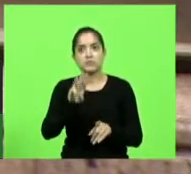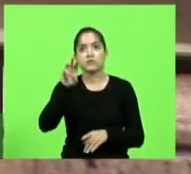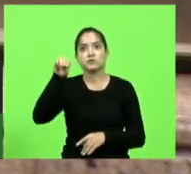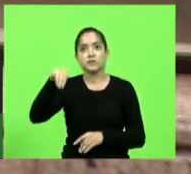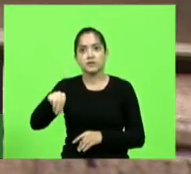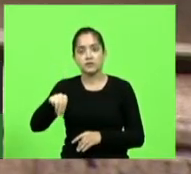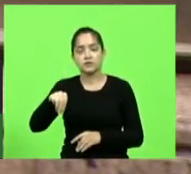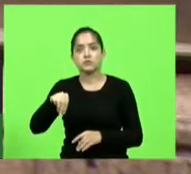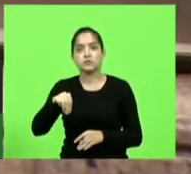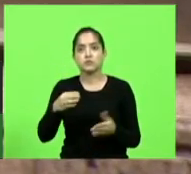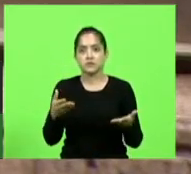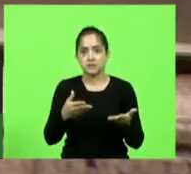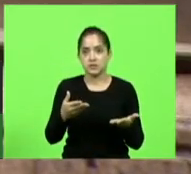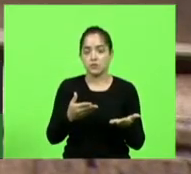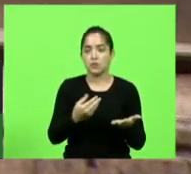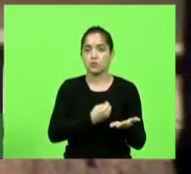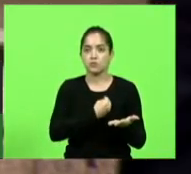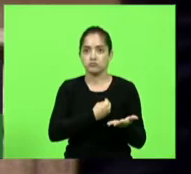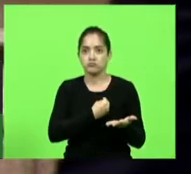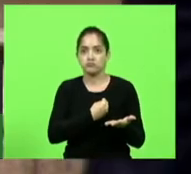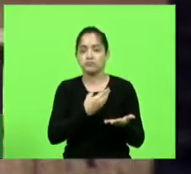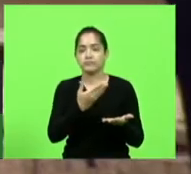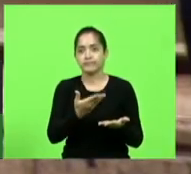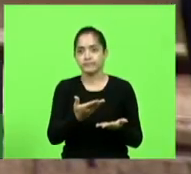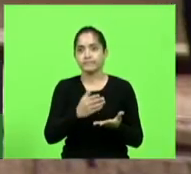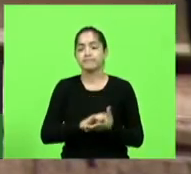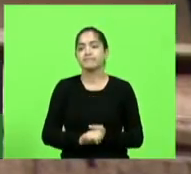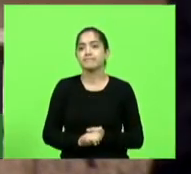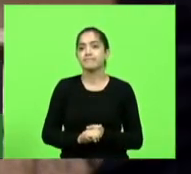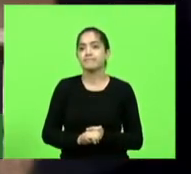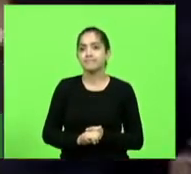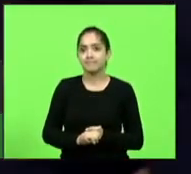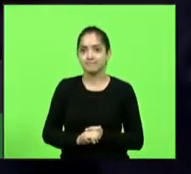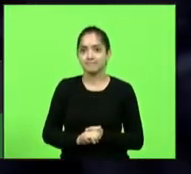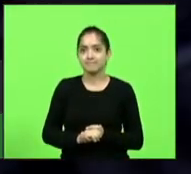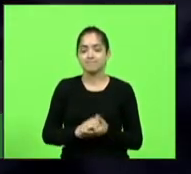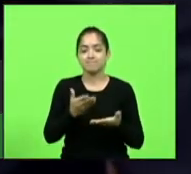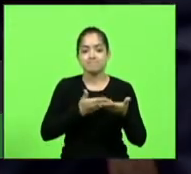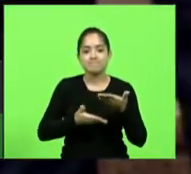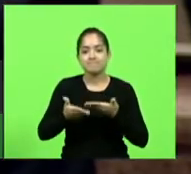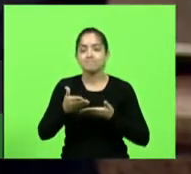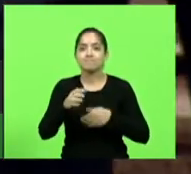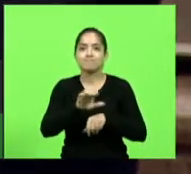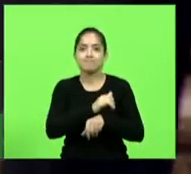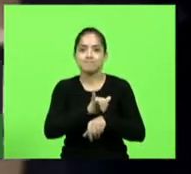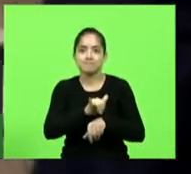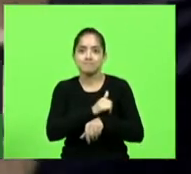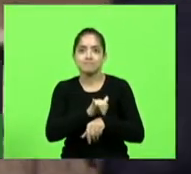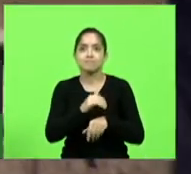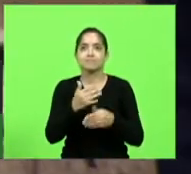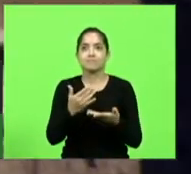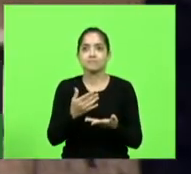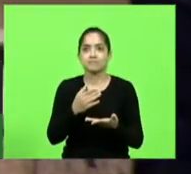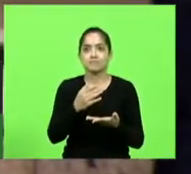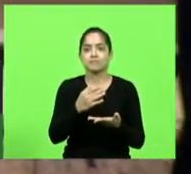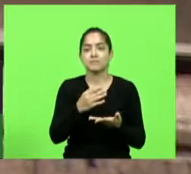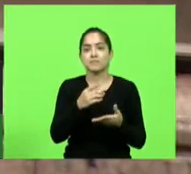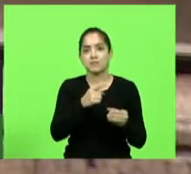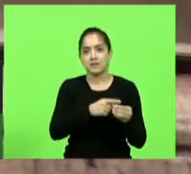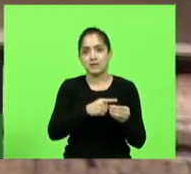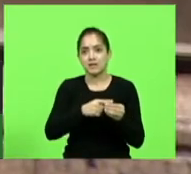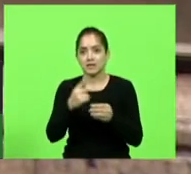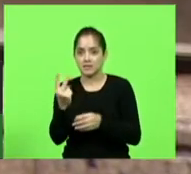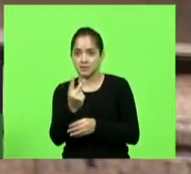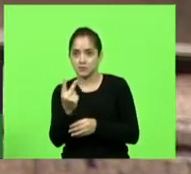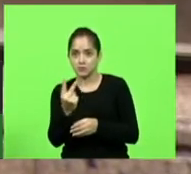que estão aqui na Assembleia hoje discutindo uma ligação estratégica, deputado Marcos Vieira, lá entre Vítor Marçum e Salete,